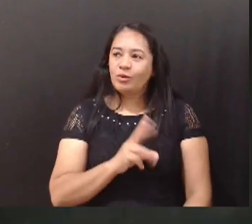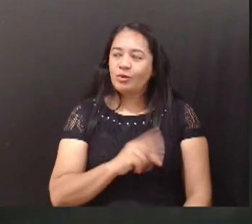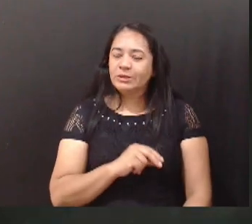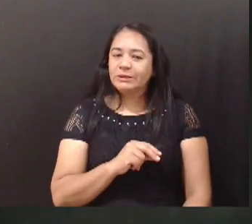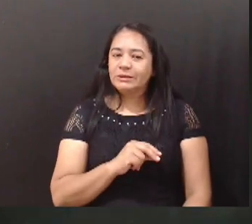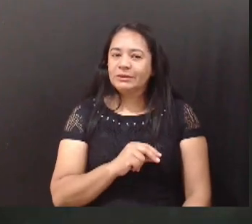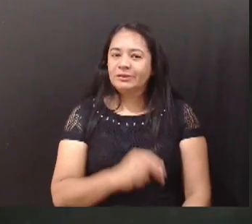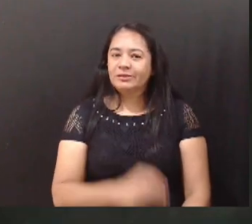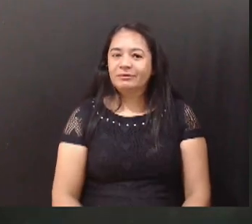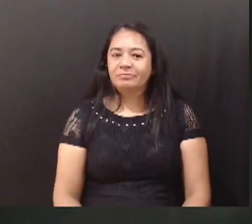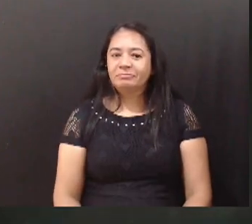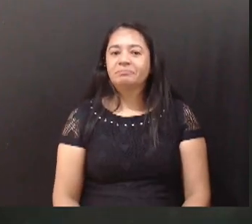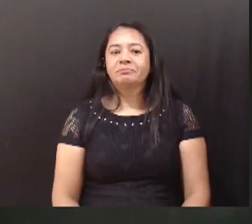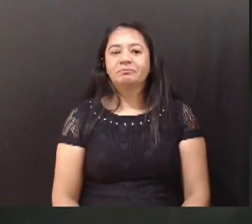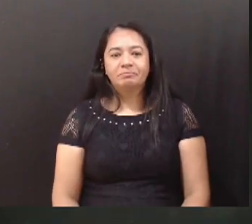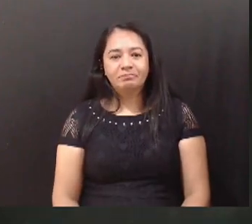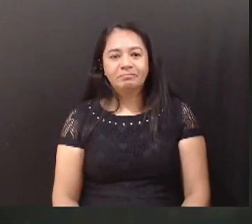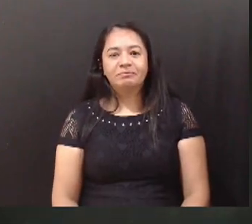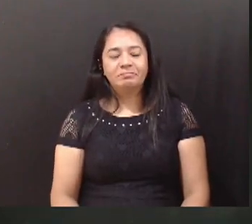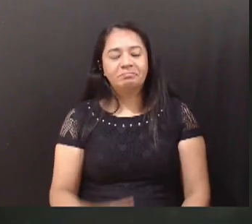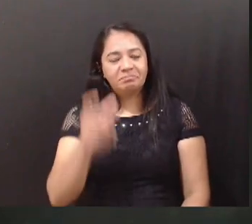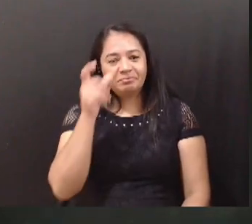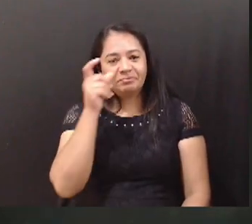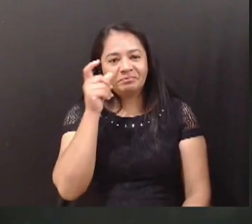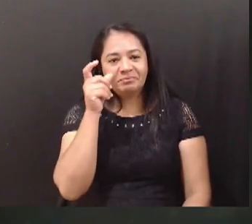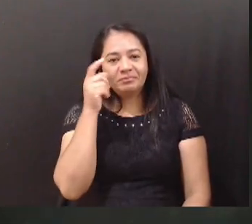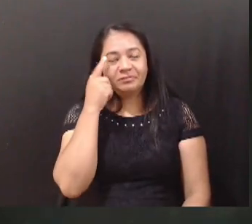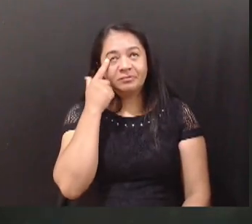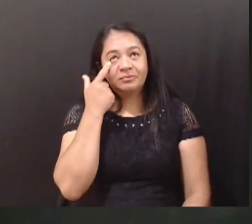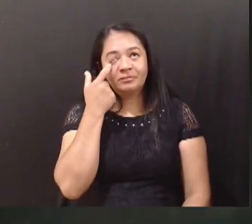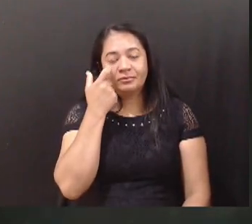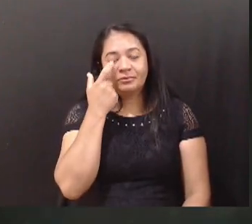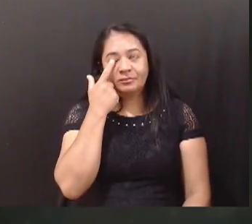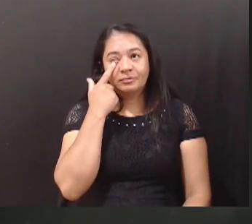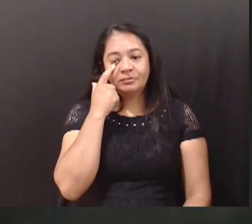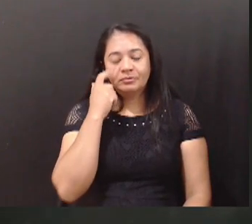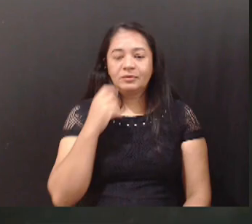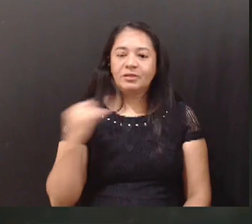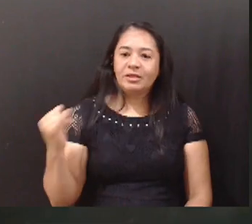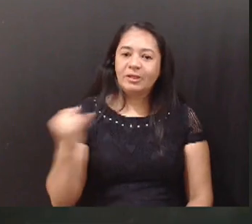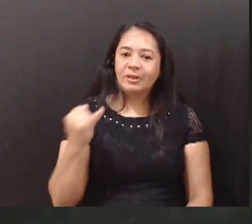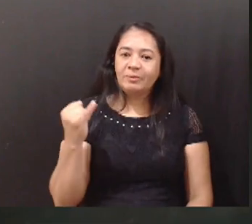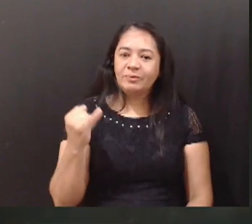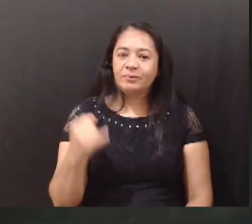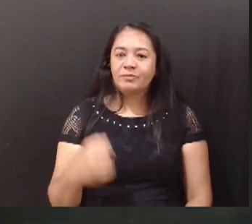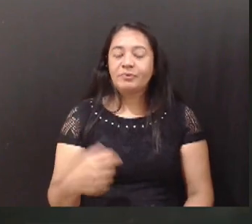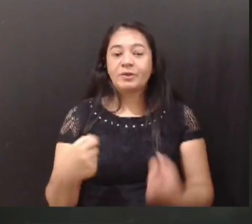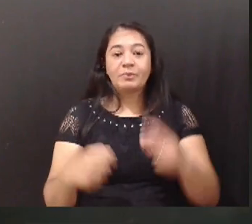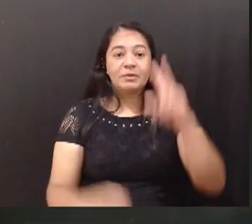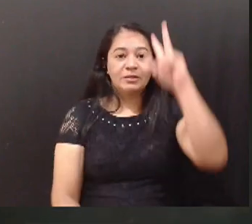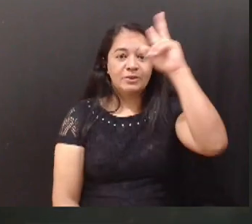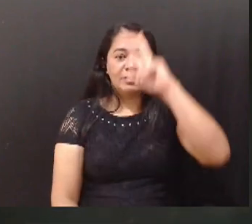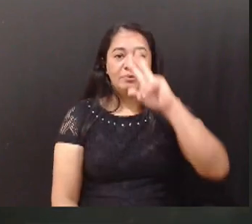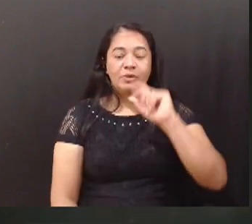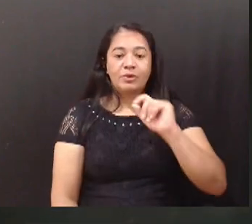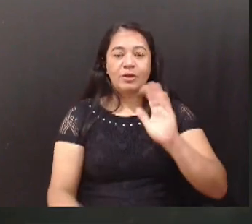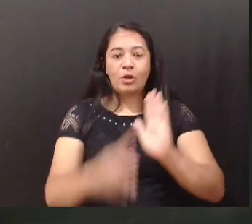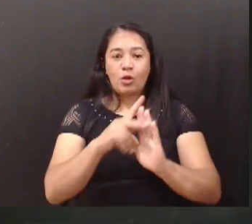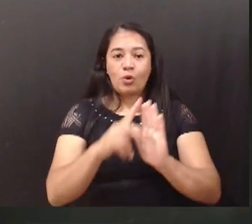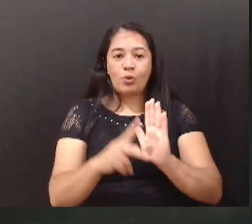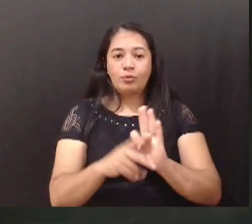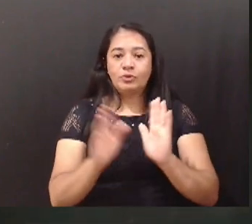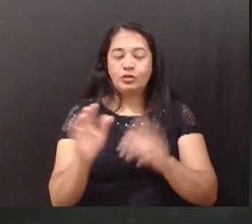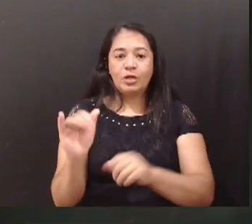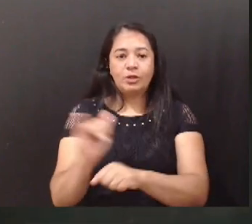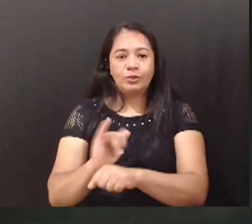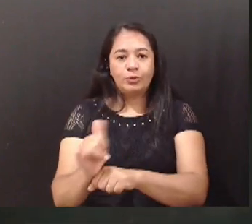Gente, que coisa interessante, né? Que importante demais. Eu quero lembrar que esse programa já está no YouTube